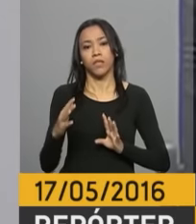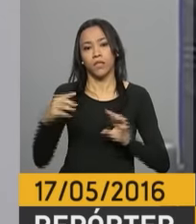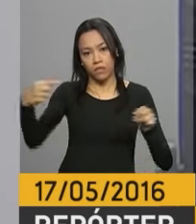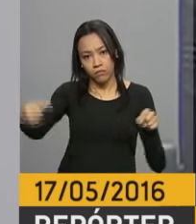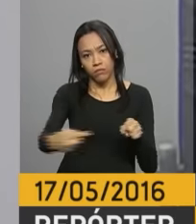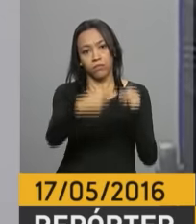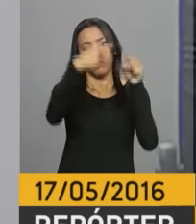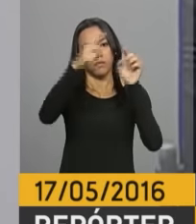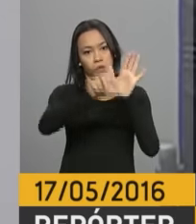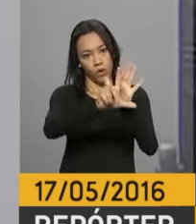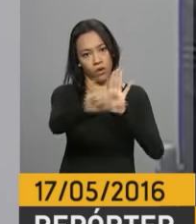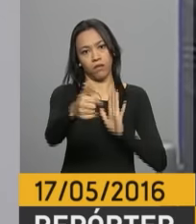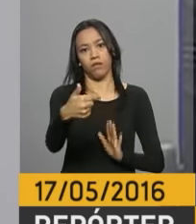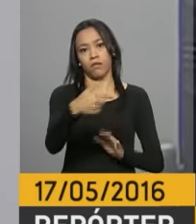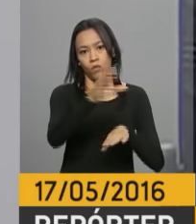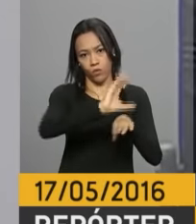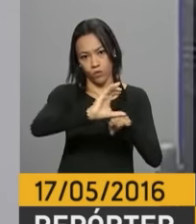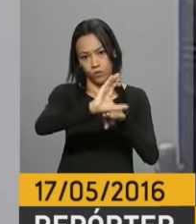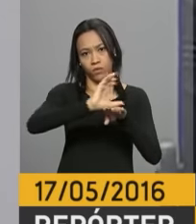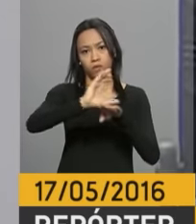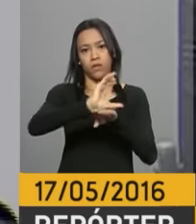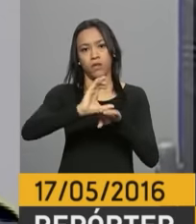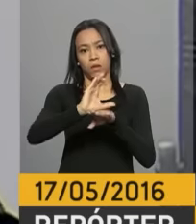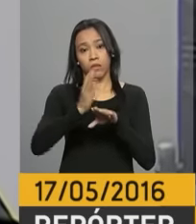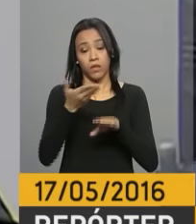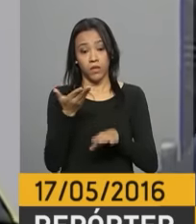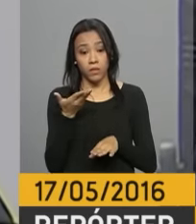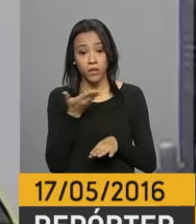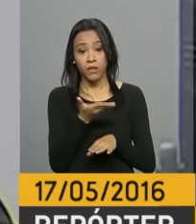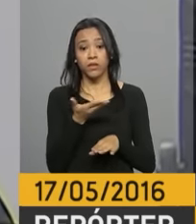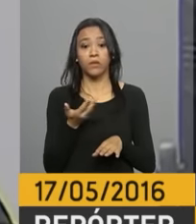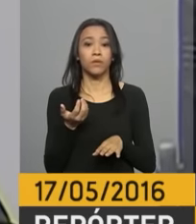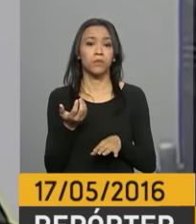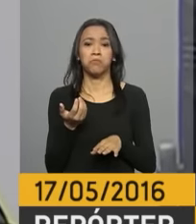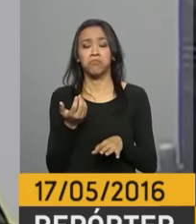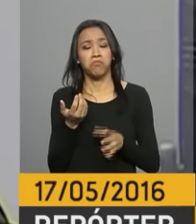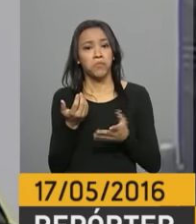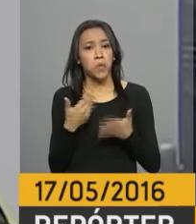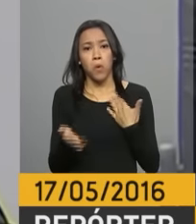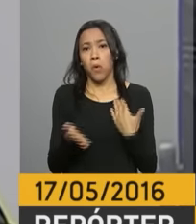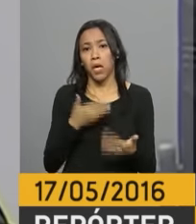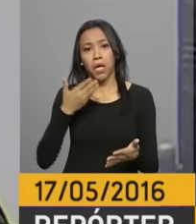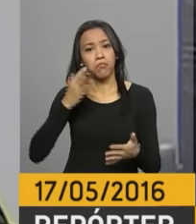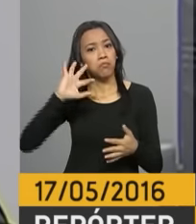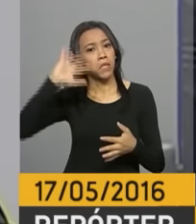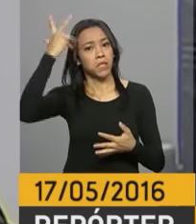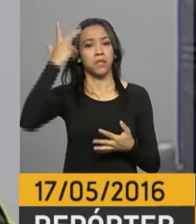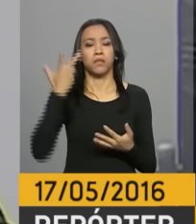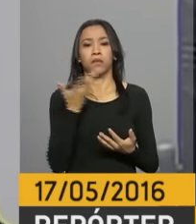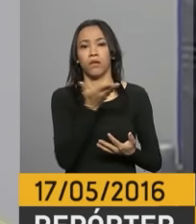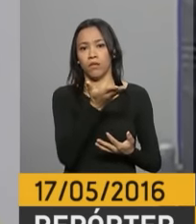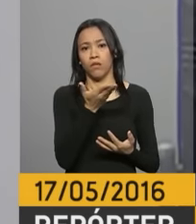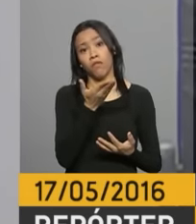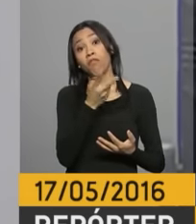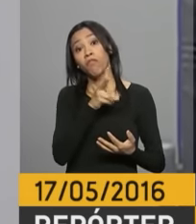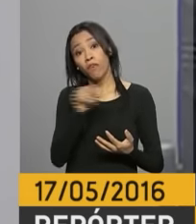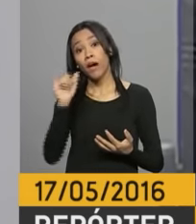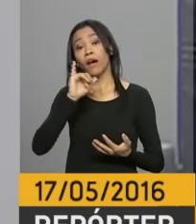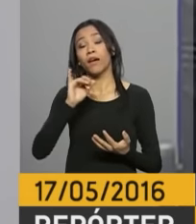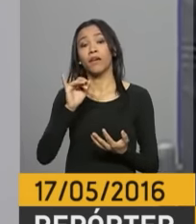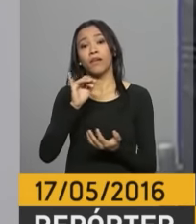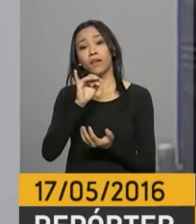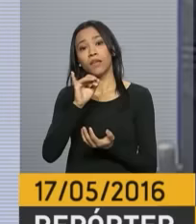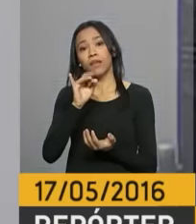Constituição. E isto vai, qualquer que seja a decisão, eliminar uma outra fonte